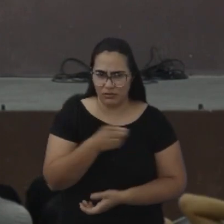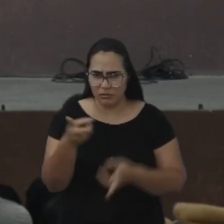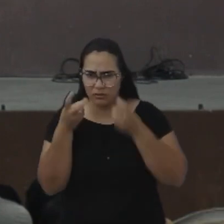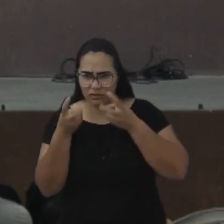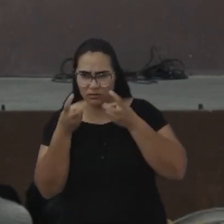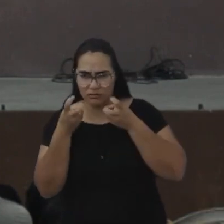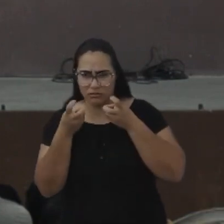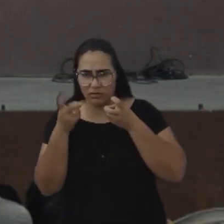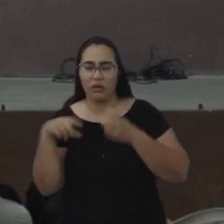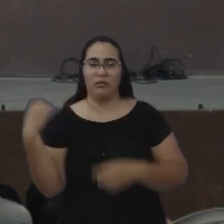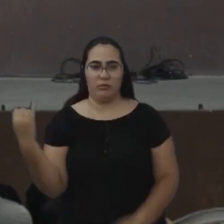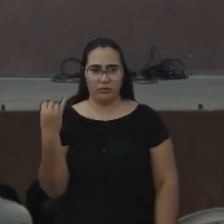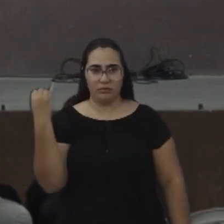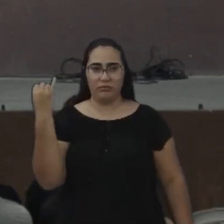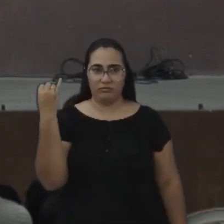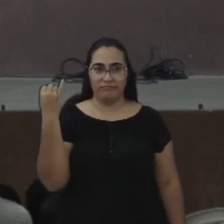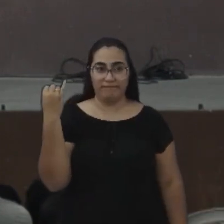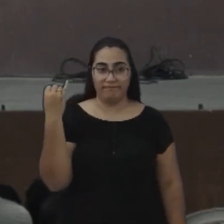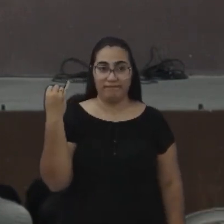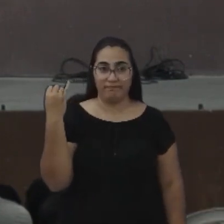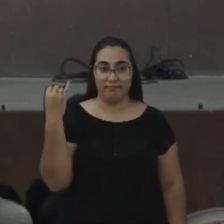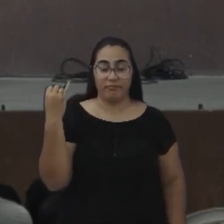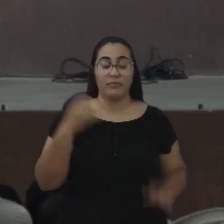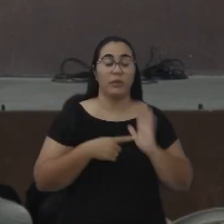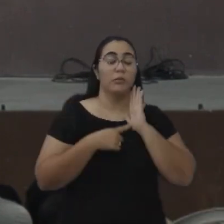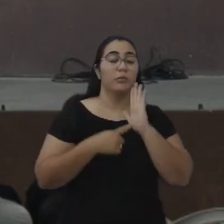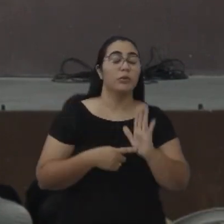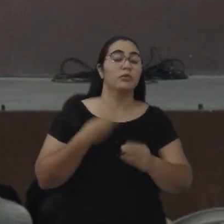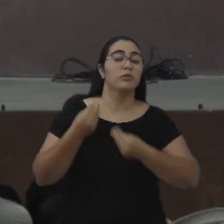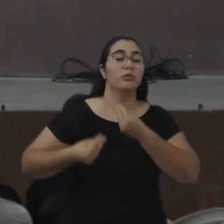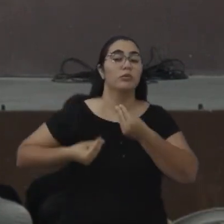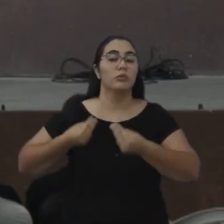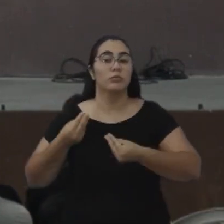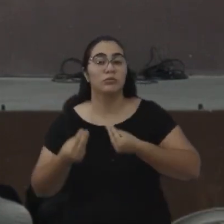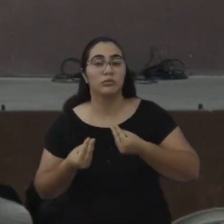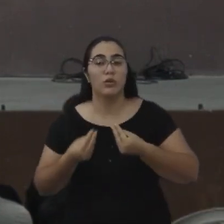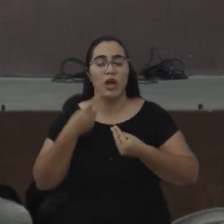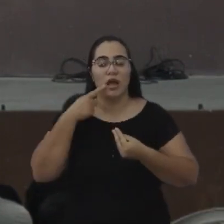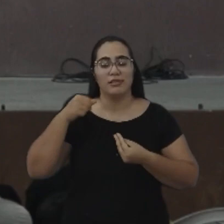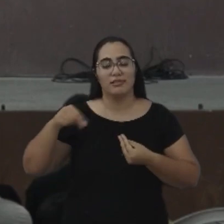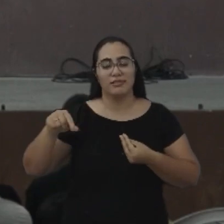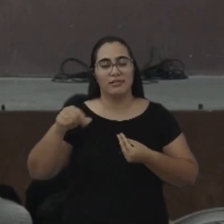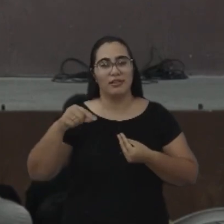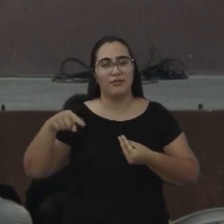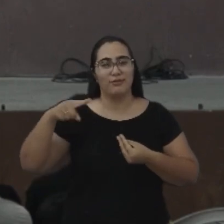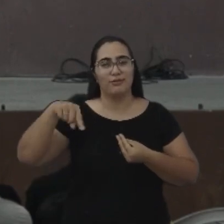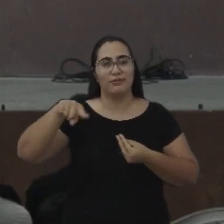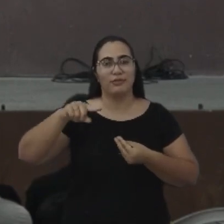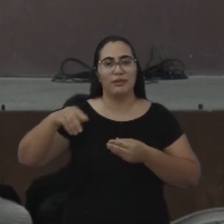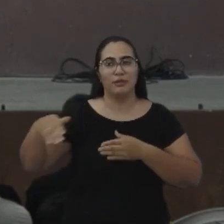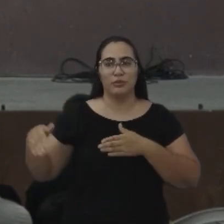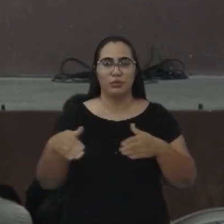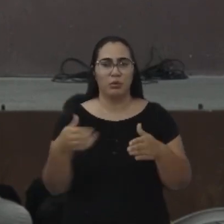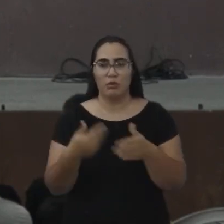Isso é uma pergunta importante, viu, gente? Isso vai mostrar o quanto sal você é onde você está.